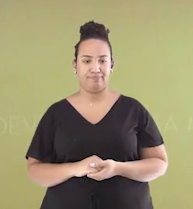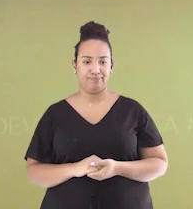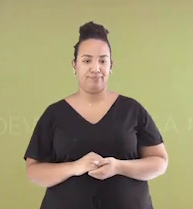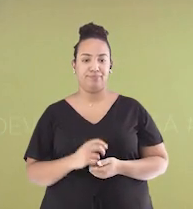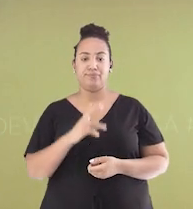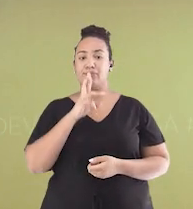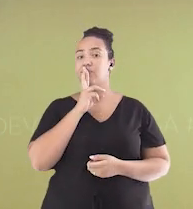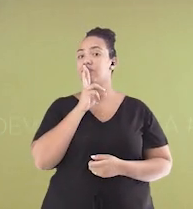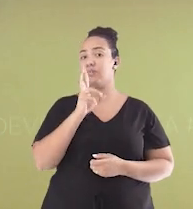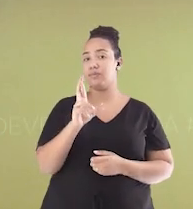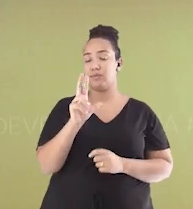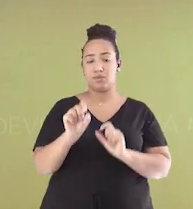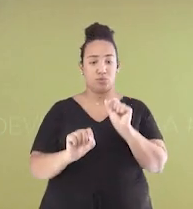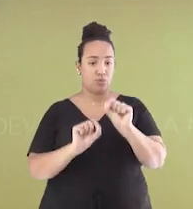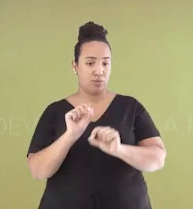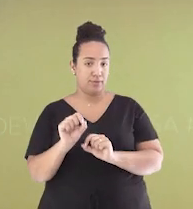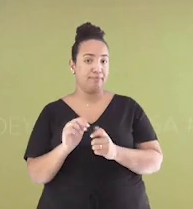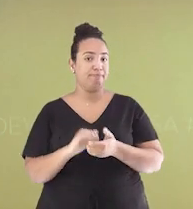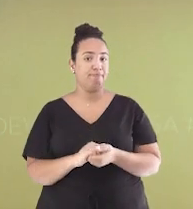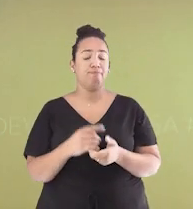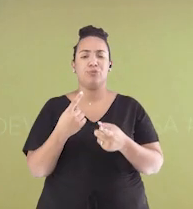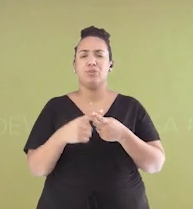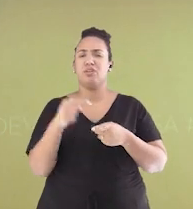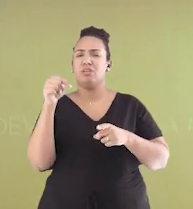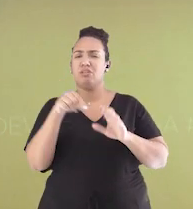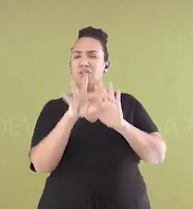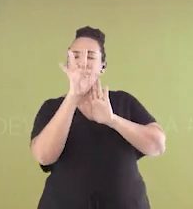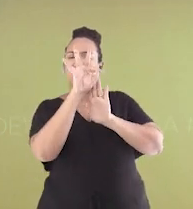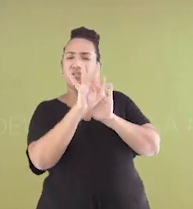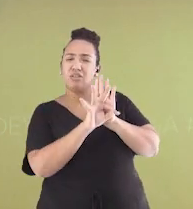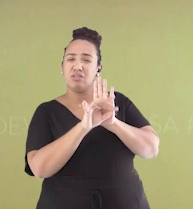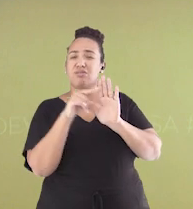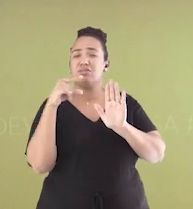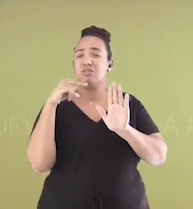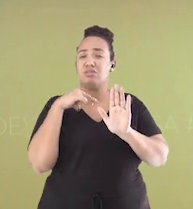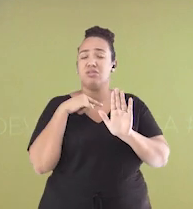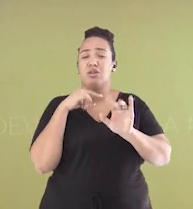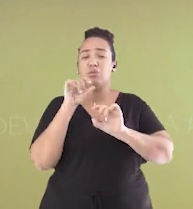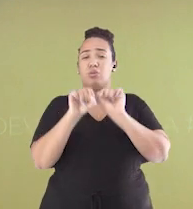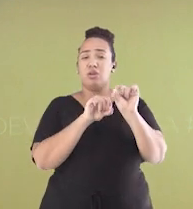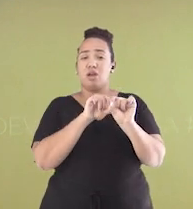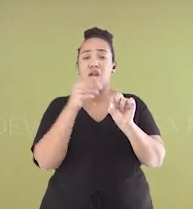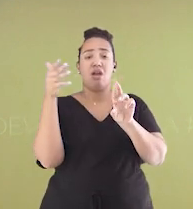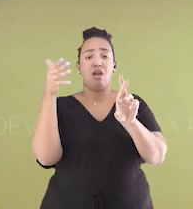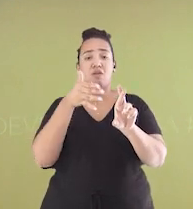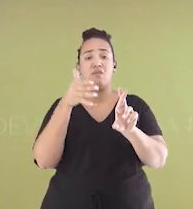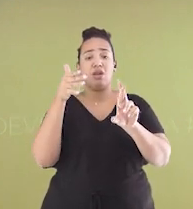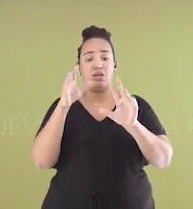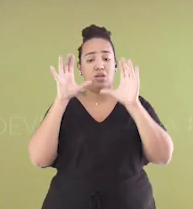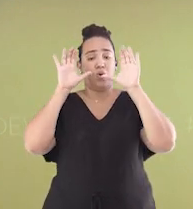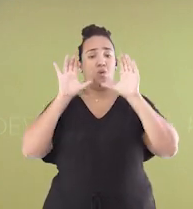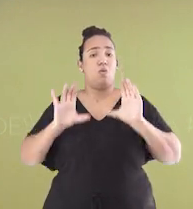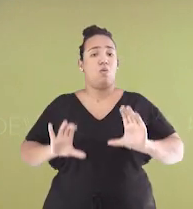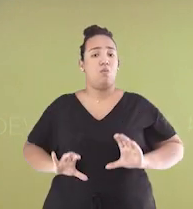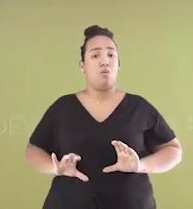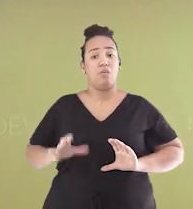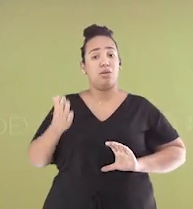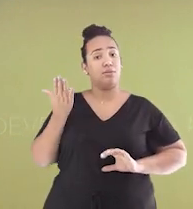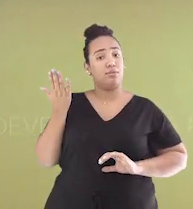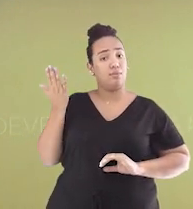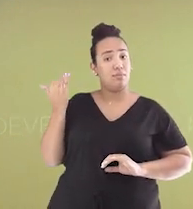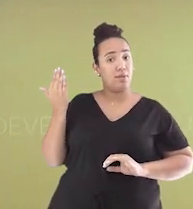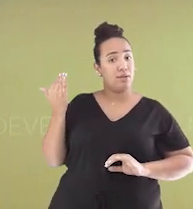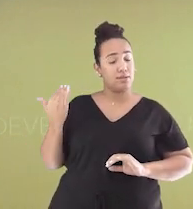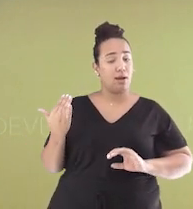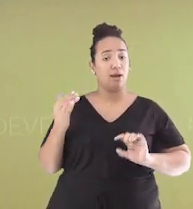A resposta é porque o texto refere-se a comportamento de outra época e, para isso,